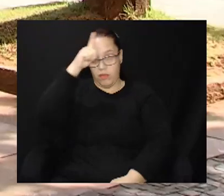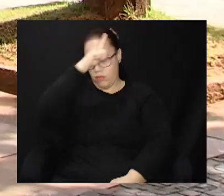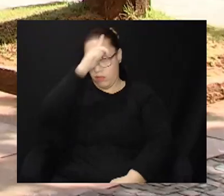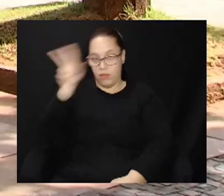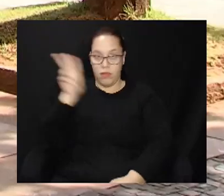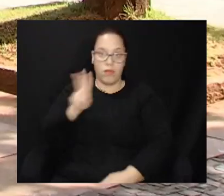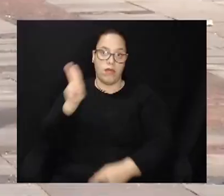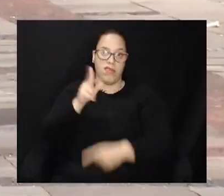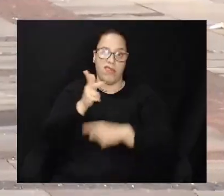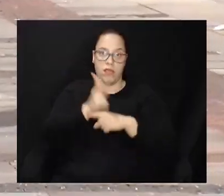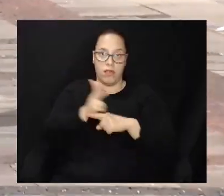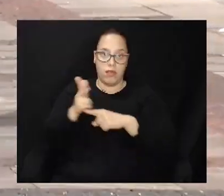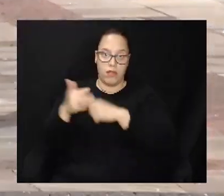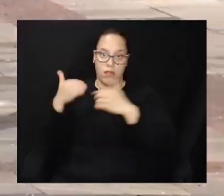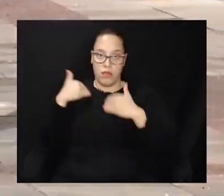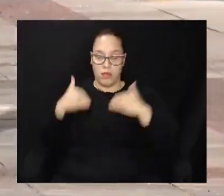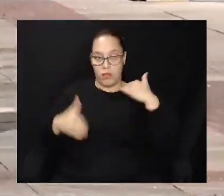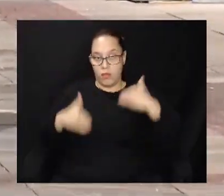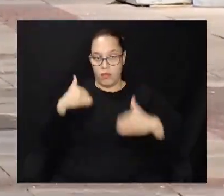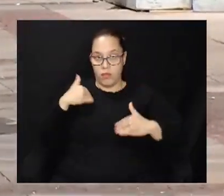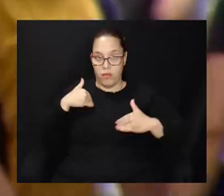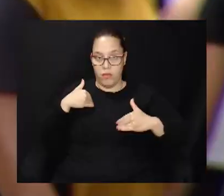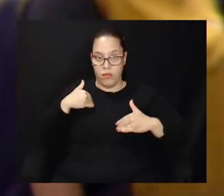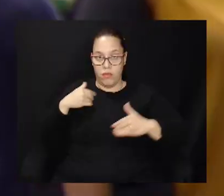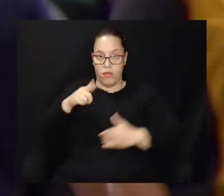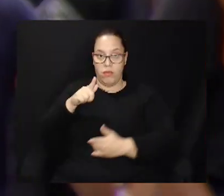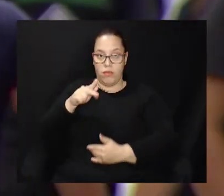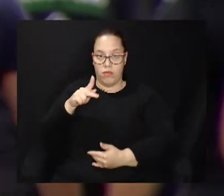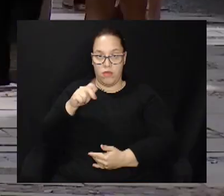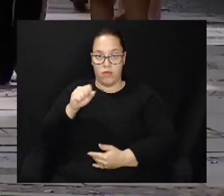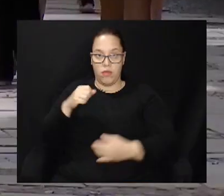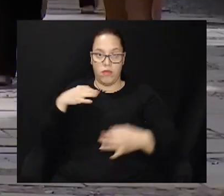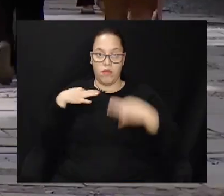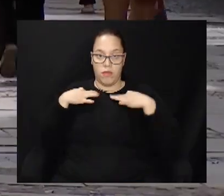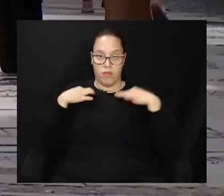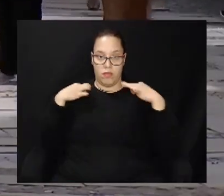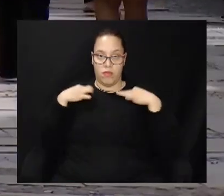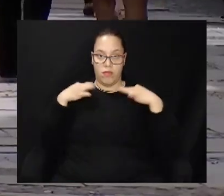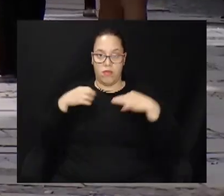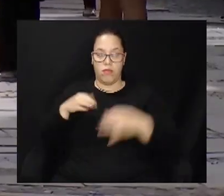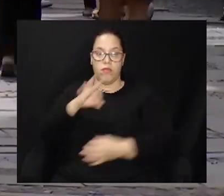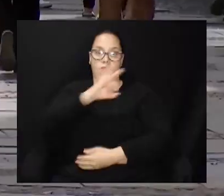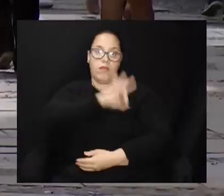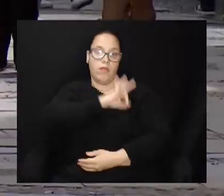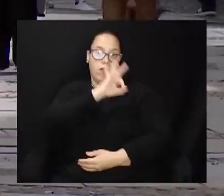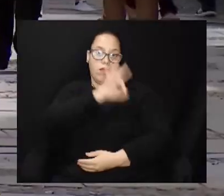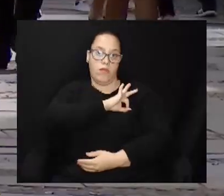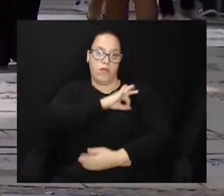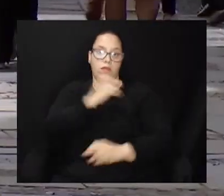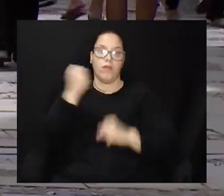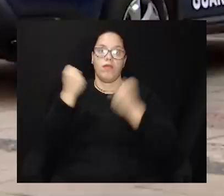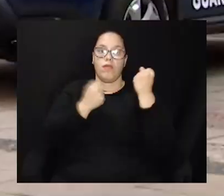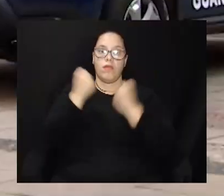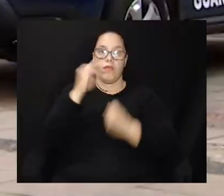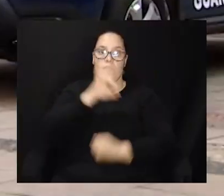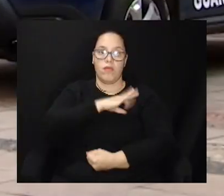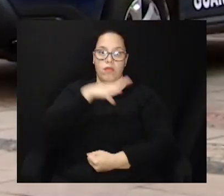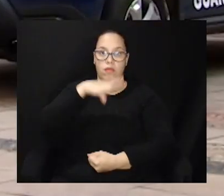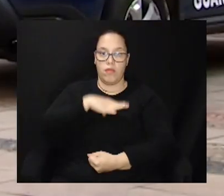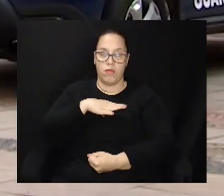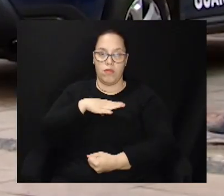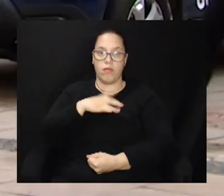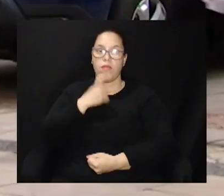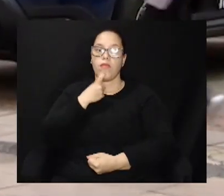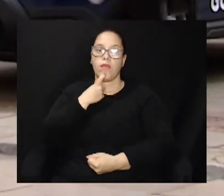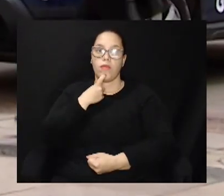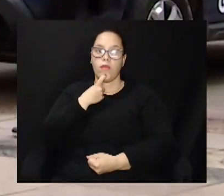corporais e equipamentos de GPS nos uniformes dos agentes e nos veículos da Guarda Municipal de Campinas, teve pedido